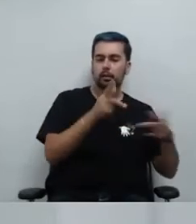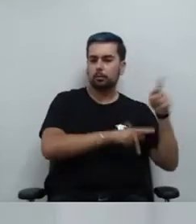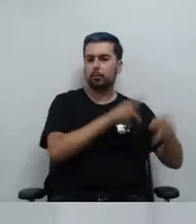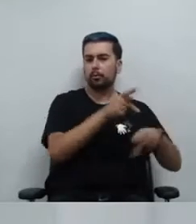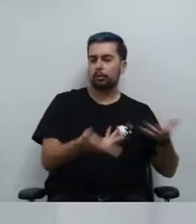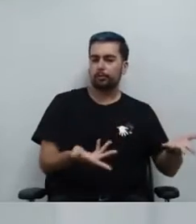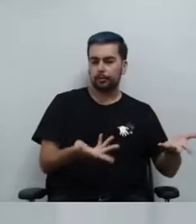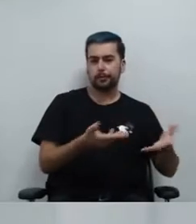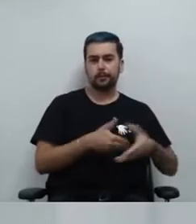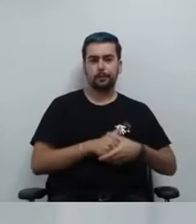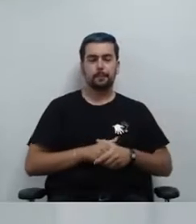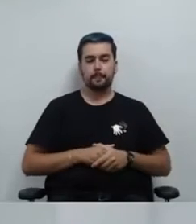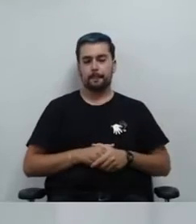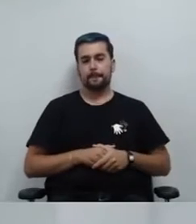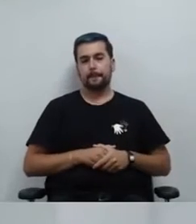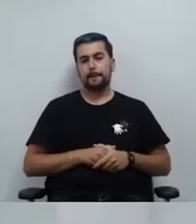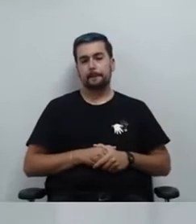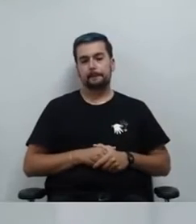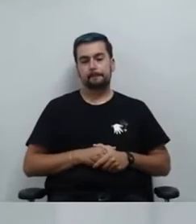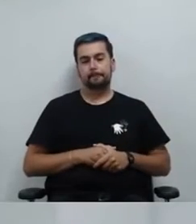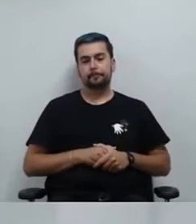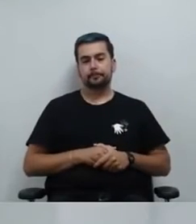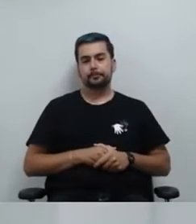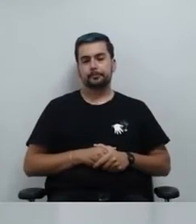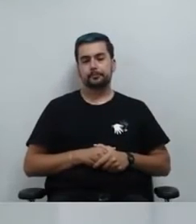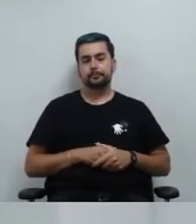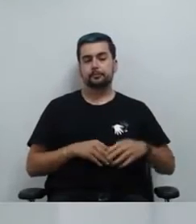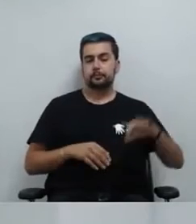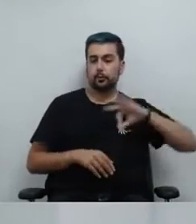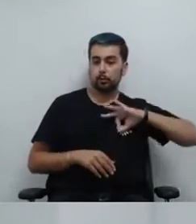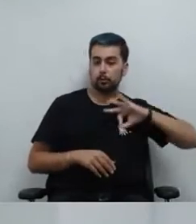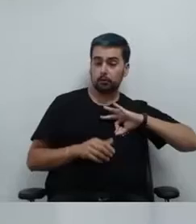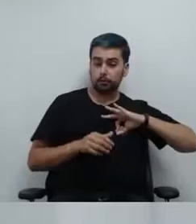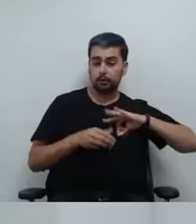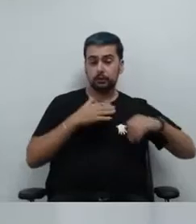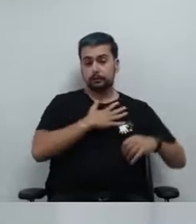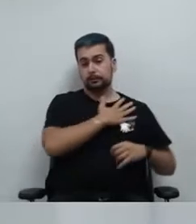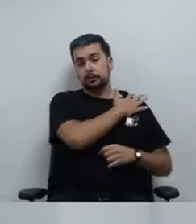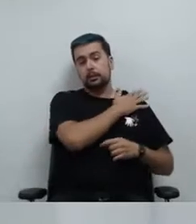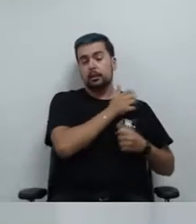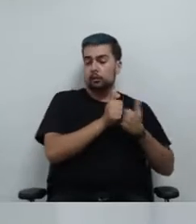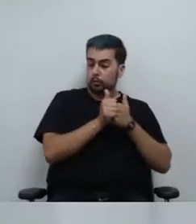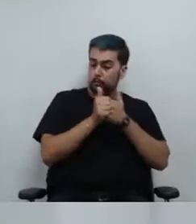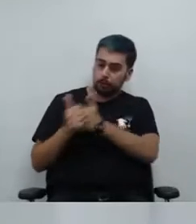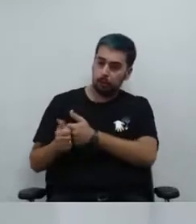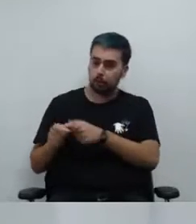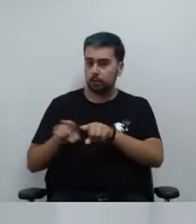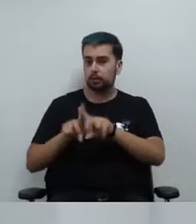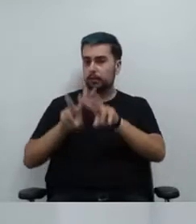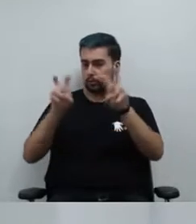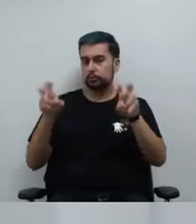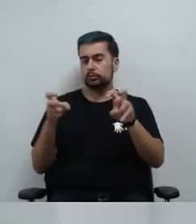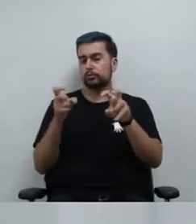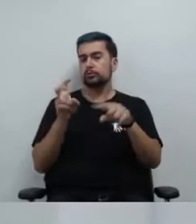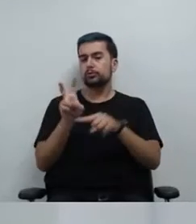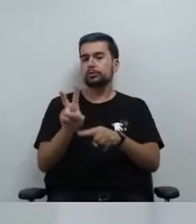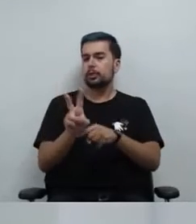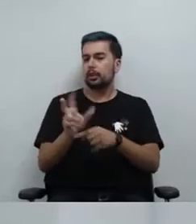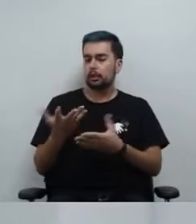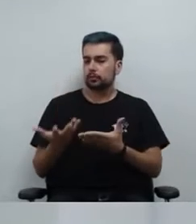população. E até a polícia militar acompanhando em questão de zeladoria.